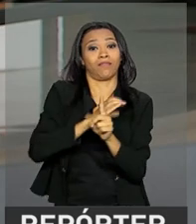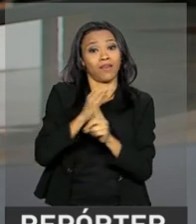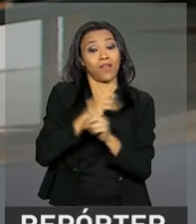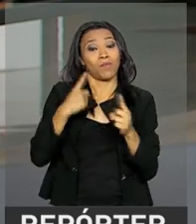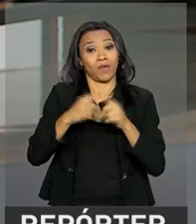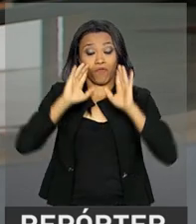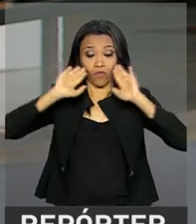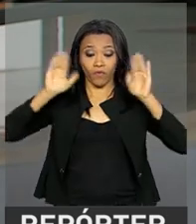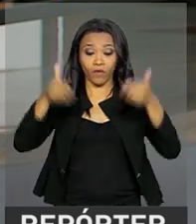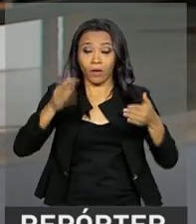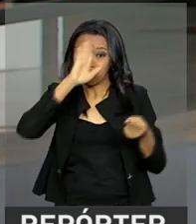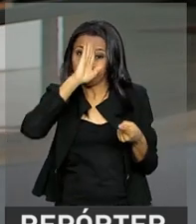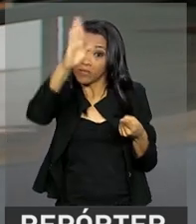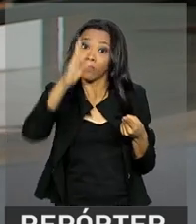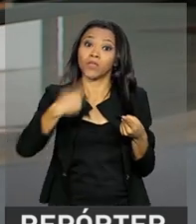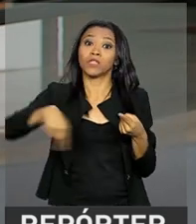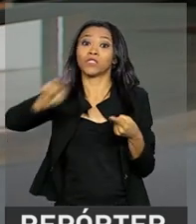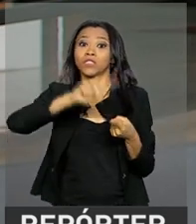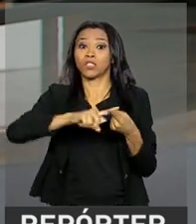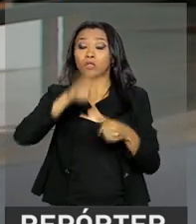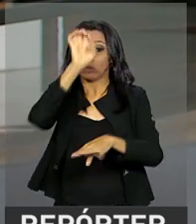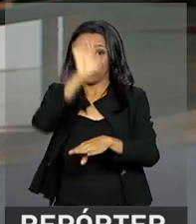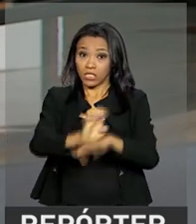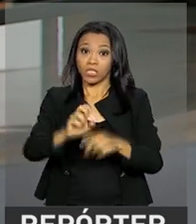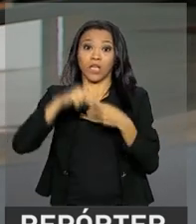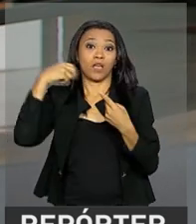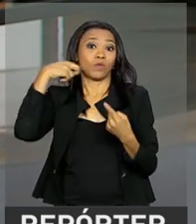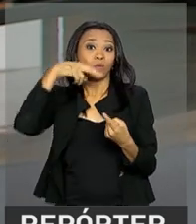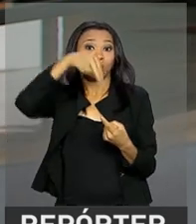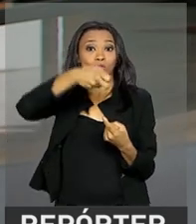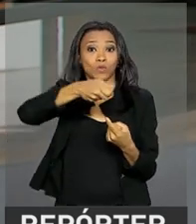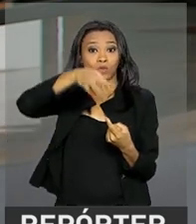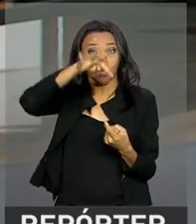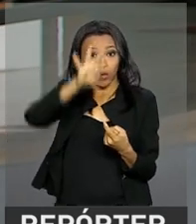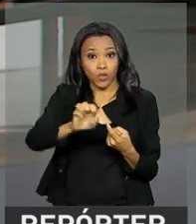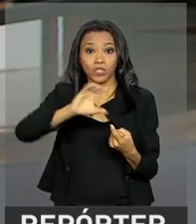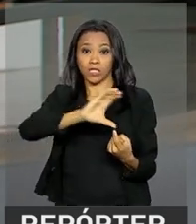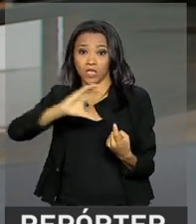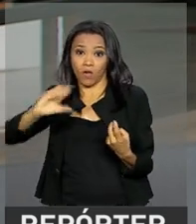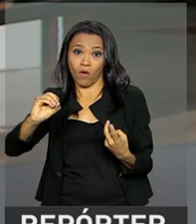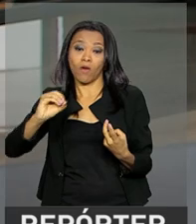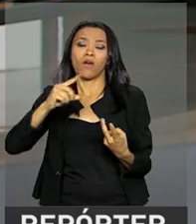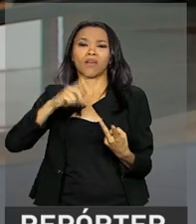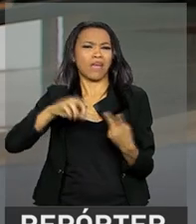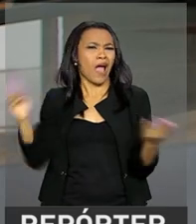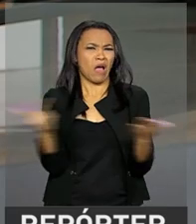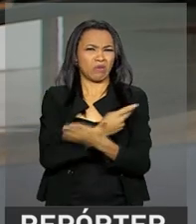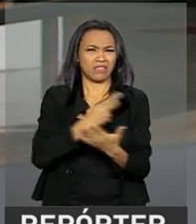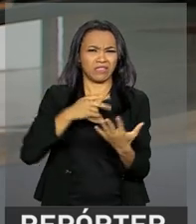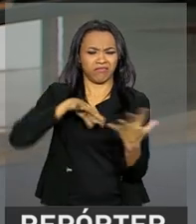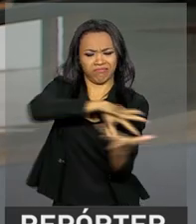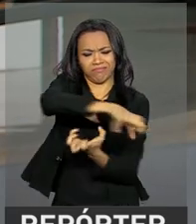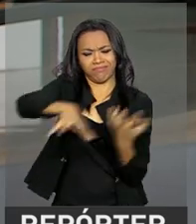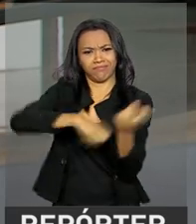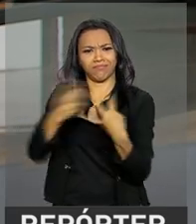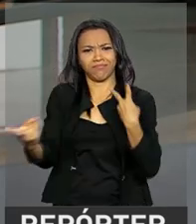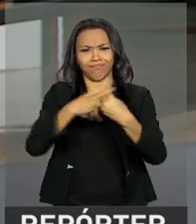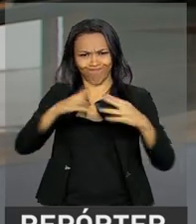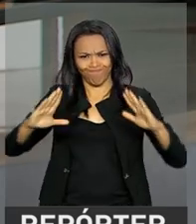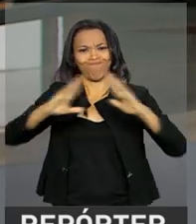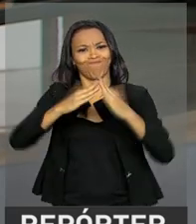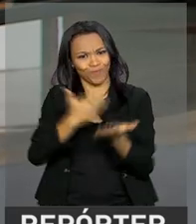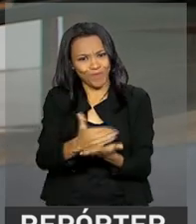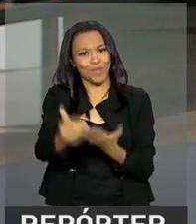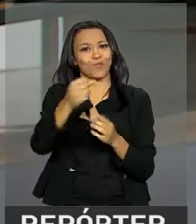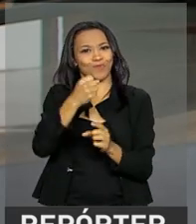dar prioridade justamente aos governadores dos Estados do norte e do centro oeste onde aconteceram as rebeliões agora no início do ano olha